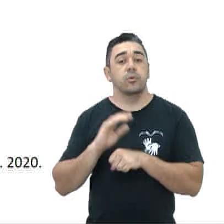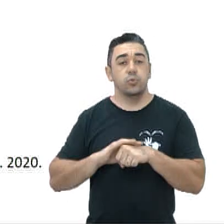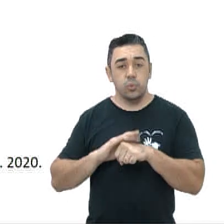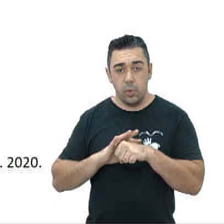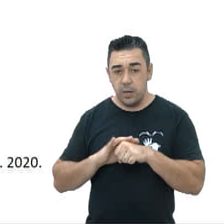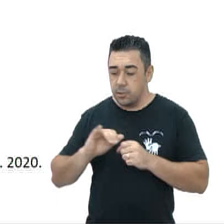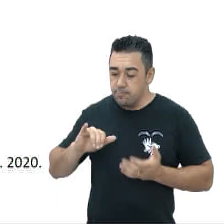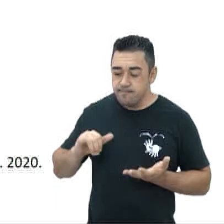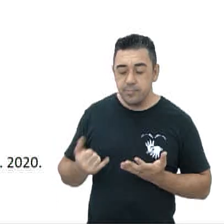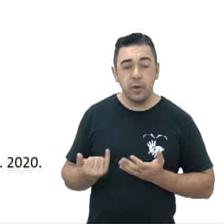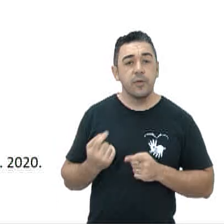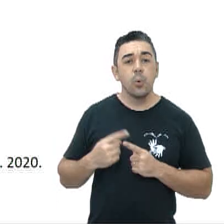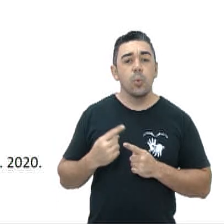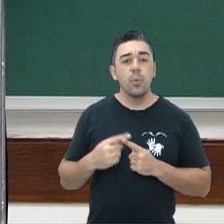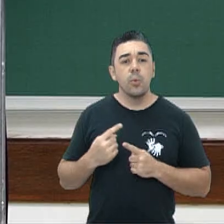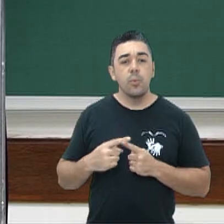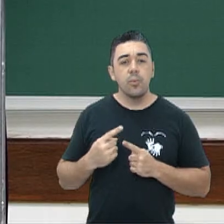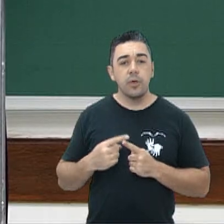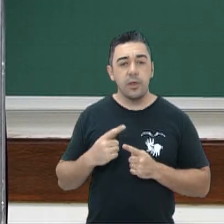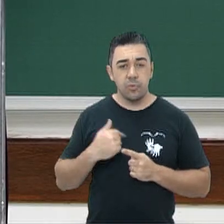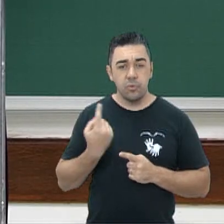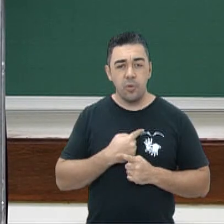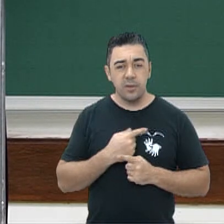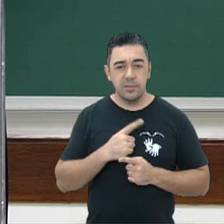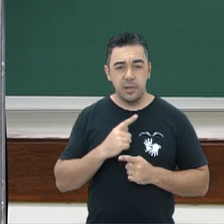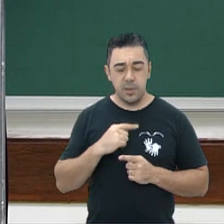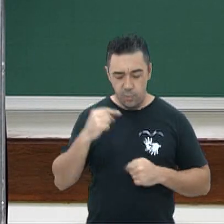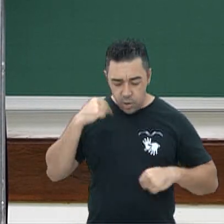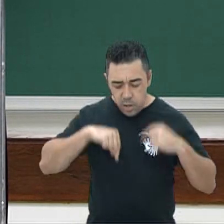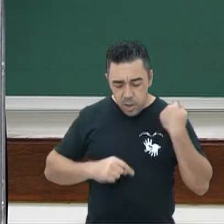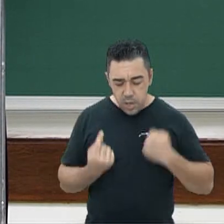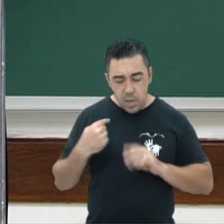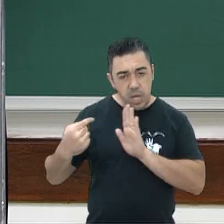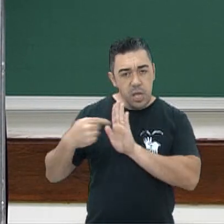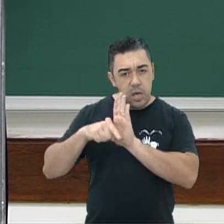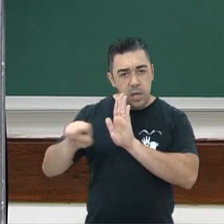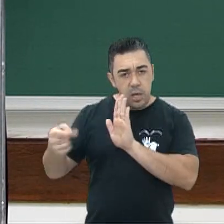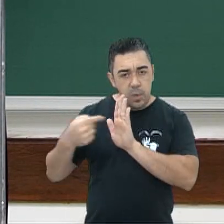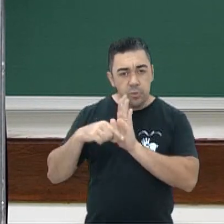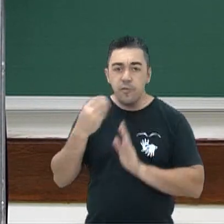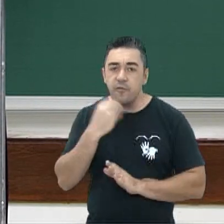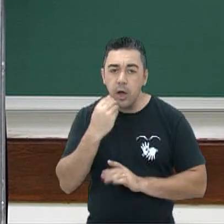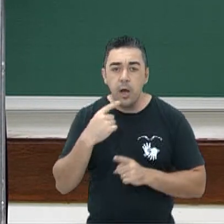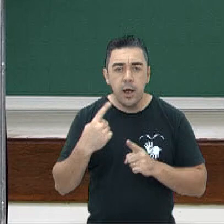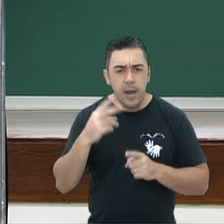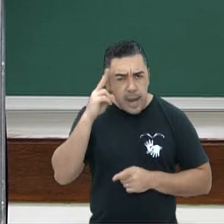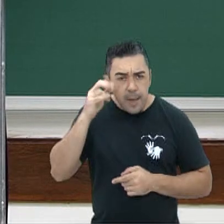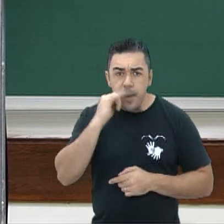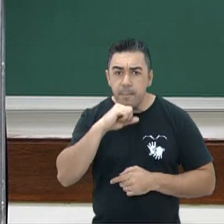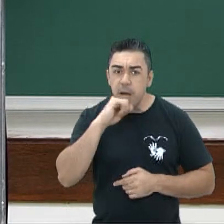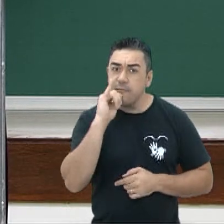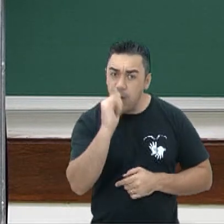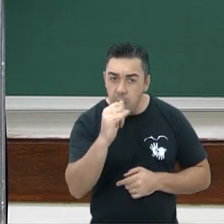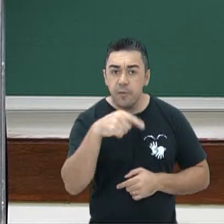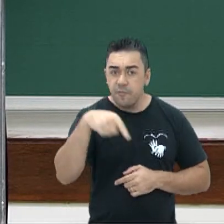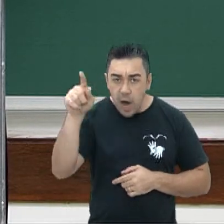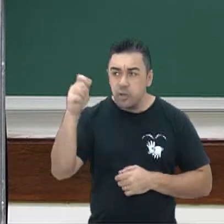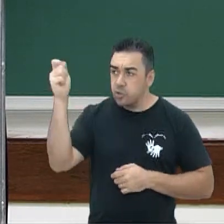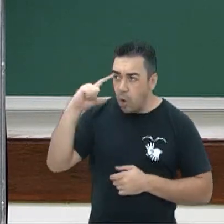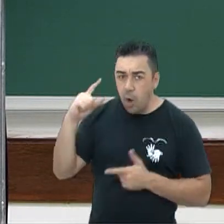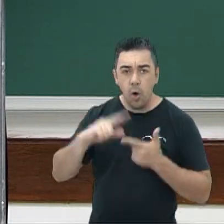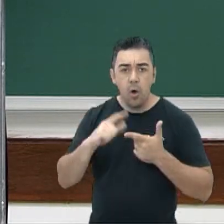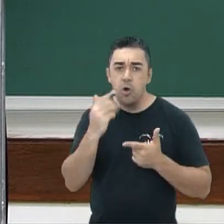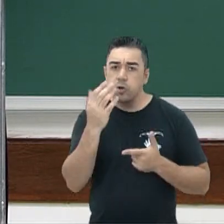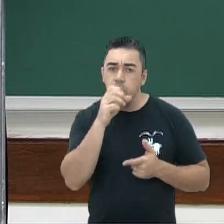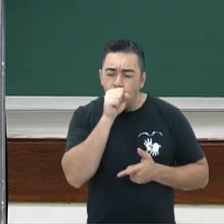que pegam a questão da imunidade baixa. Por que às vezes sua mãe fala assim, menino, vai chupar uma laranja, vai tomar um sol? Porque vitamina é importante.